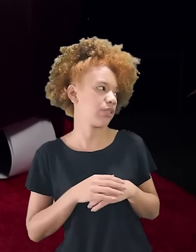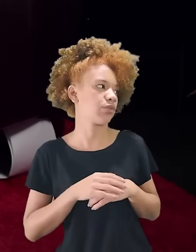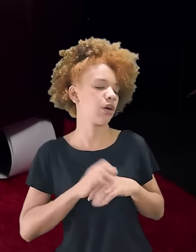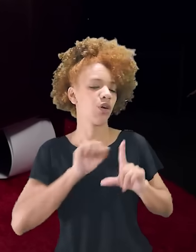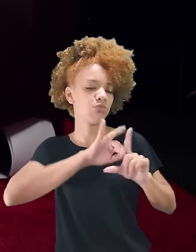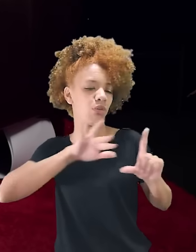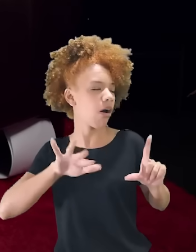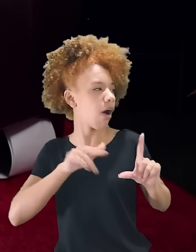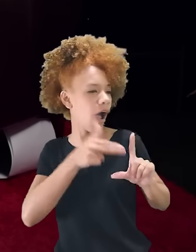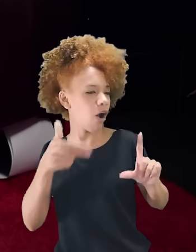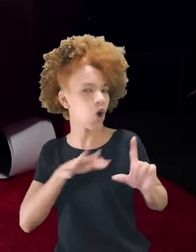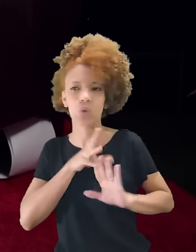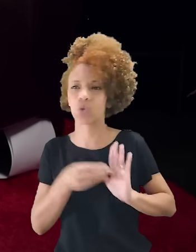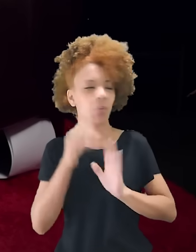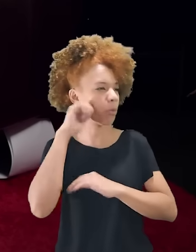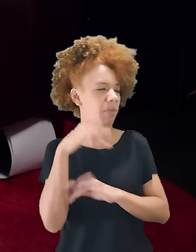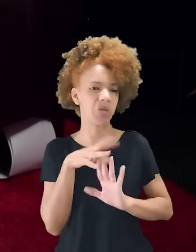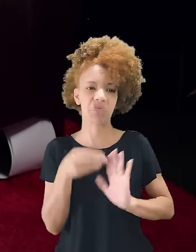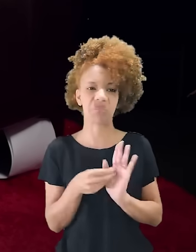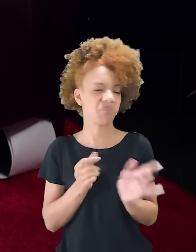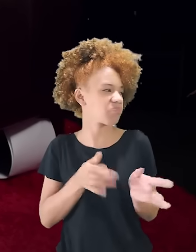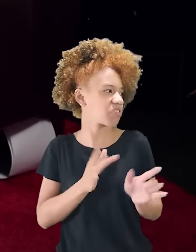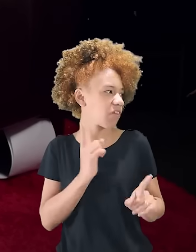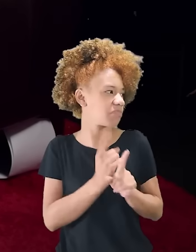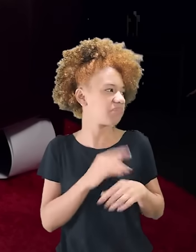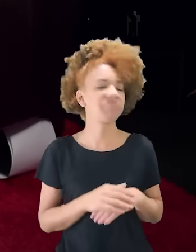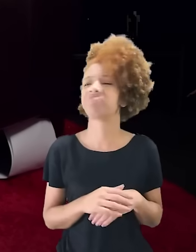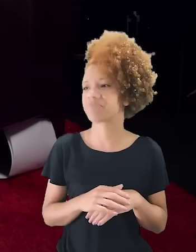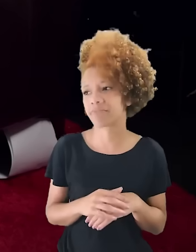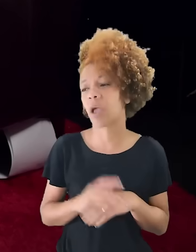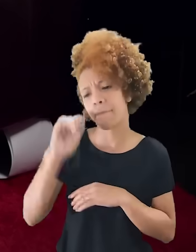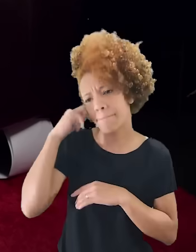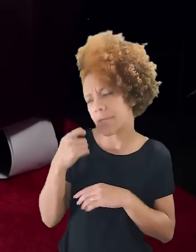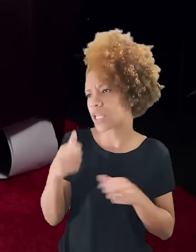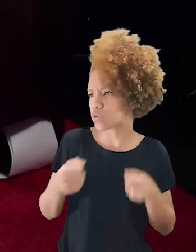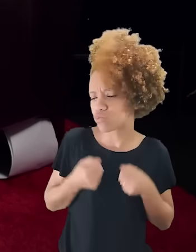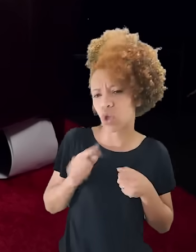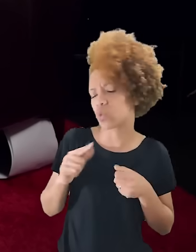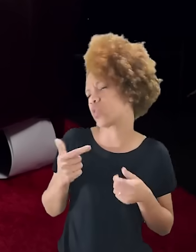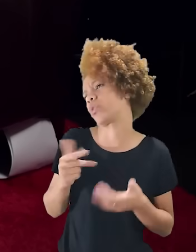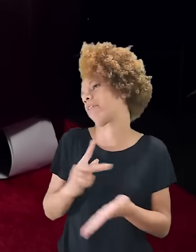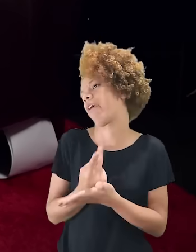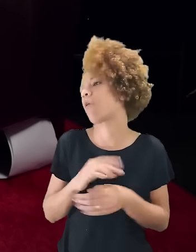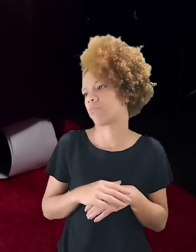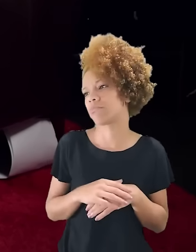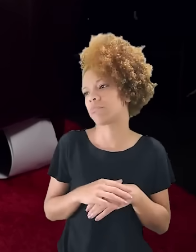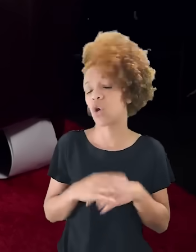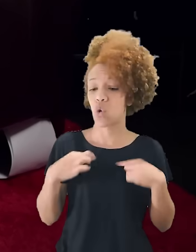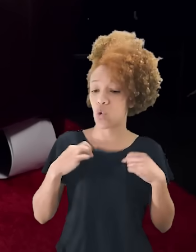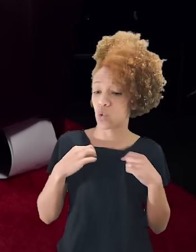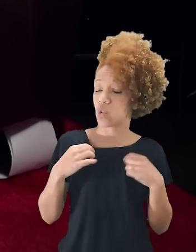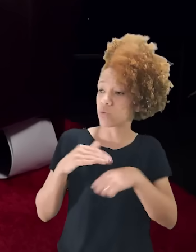galera do audiovisual se dá bem porque todo mundo dá preto e aí já vai pro date não coloca o preto com uma calça jeans calça jeans não tem erro também